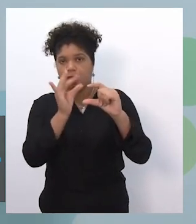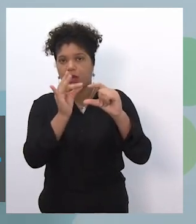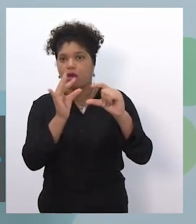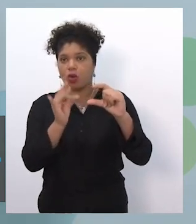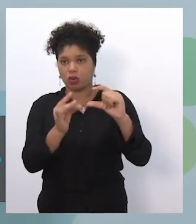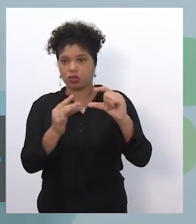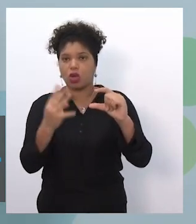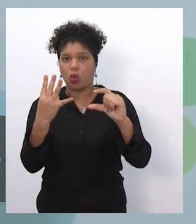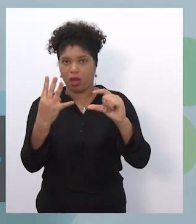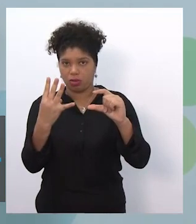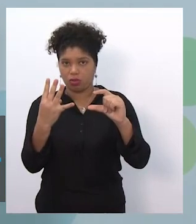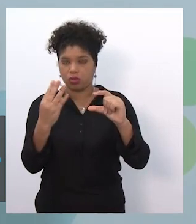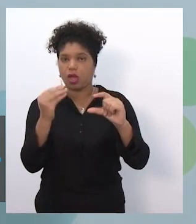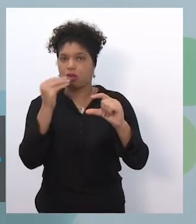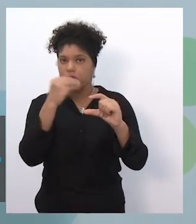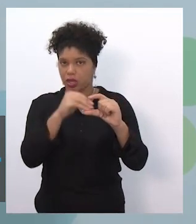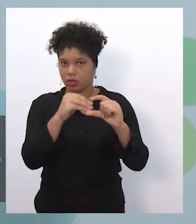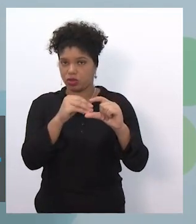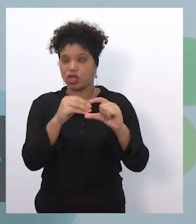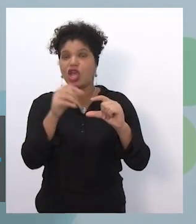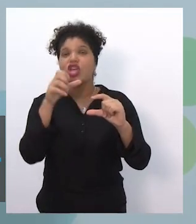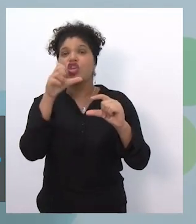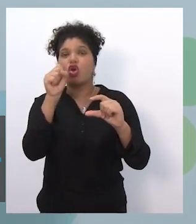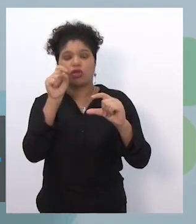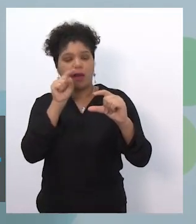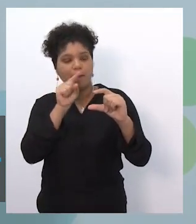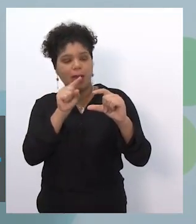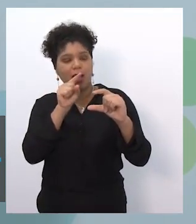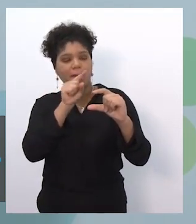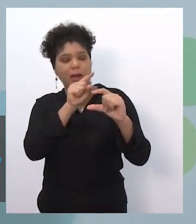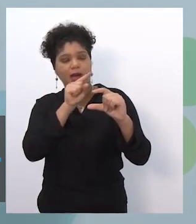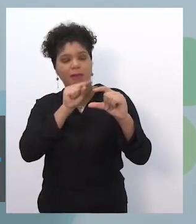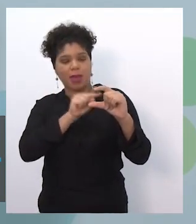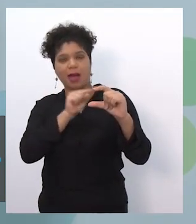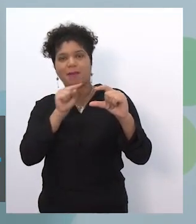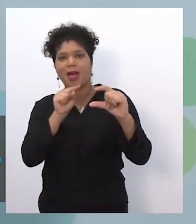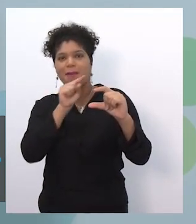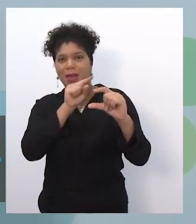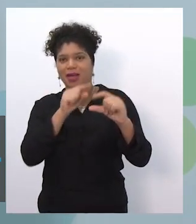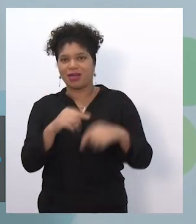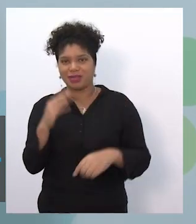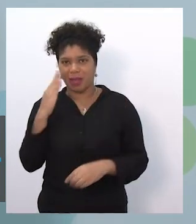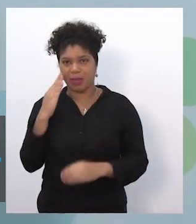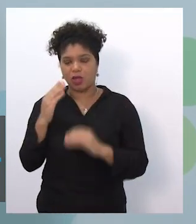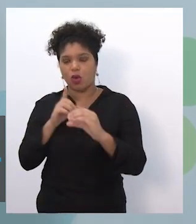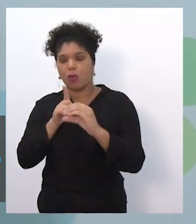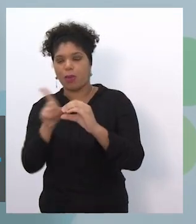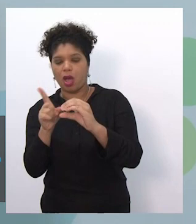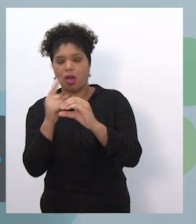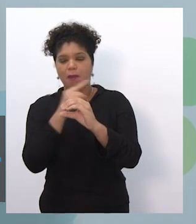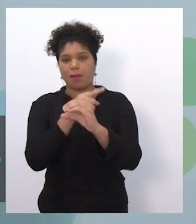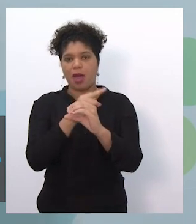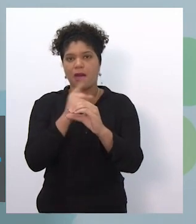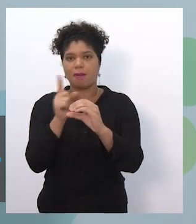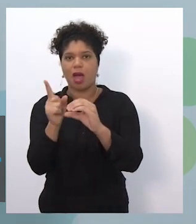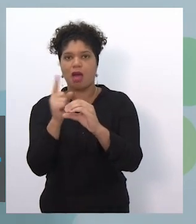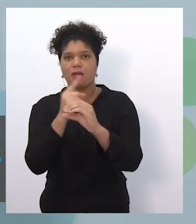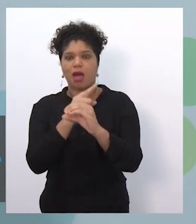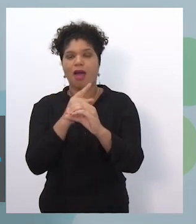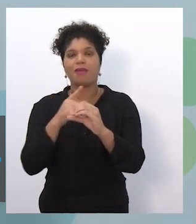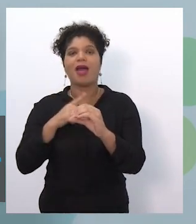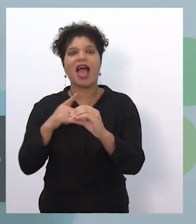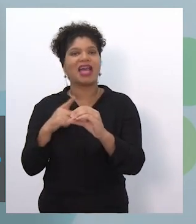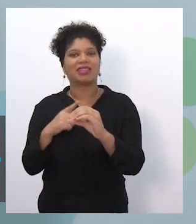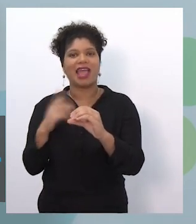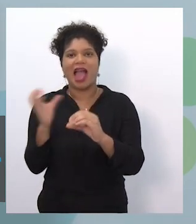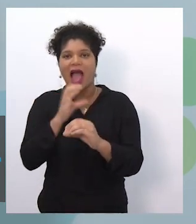4 núcleos e 8 bracinhos. Por que tem esses bracinhos? Para deixar mais rápido o seu processador. Então, quantos mais núcleos